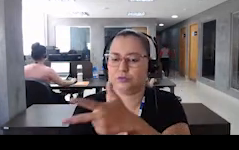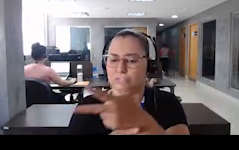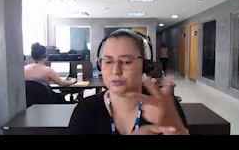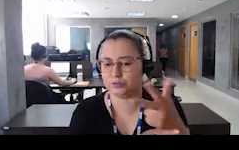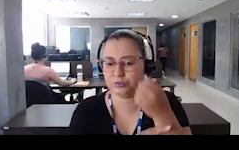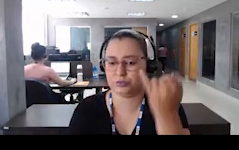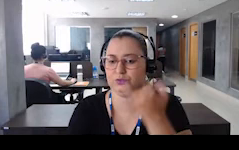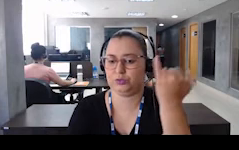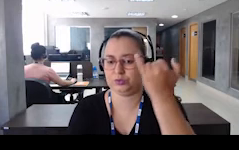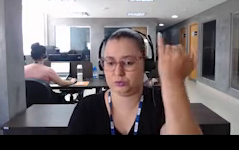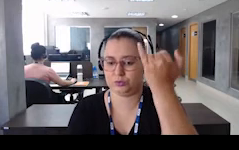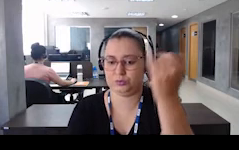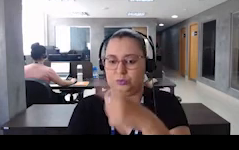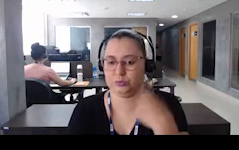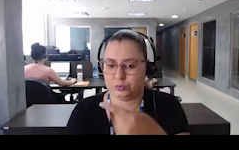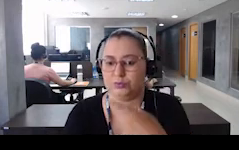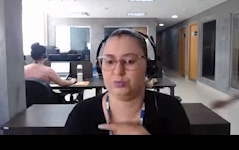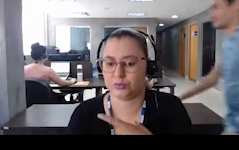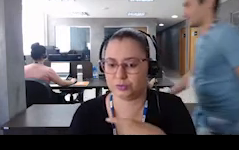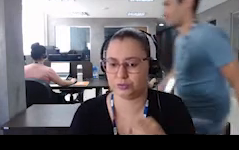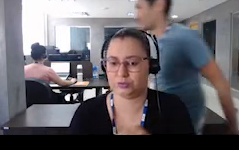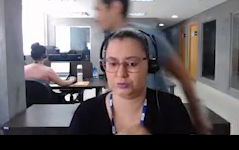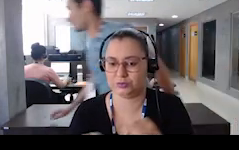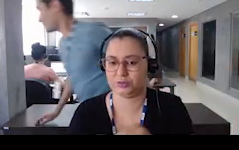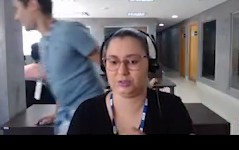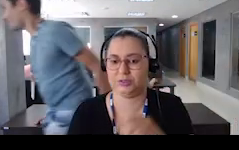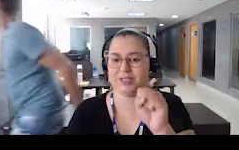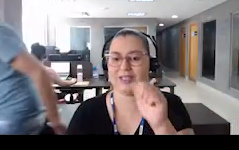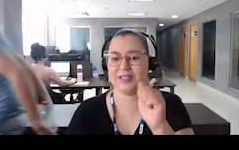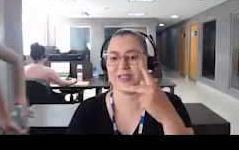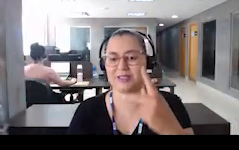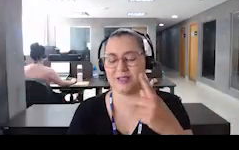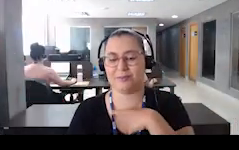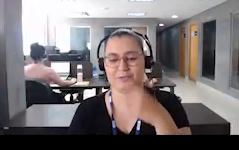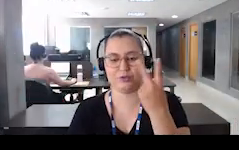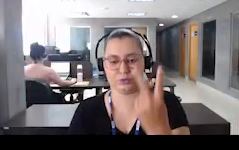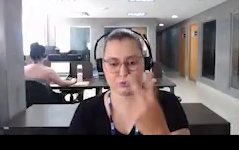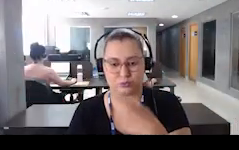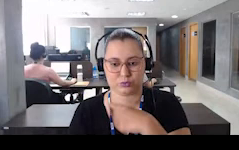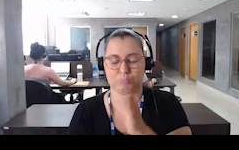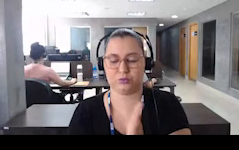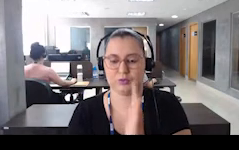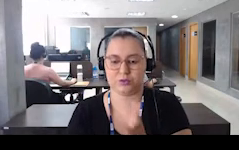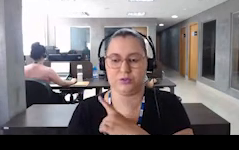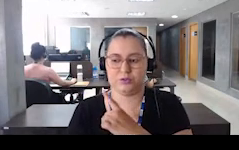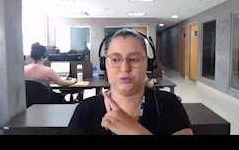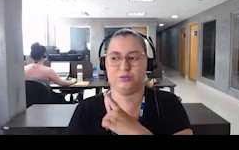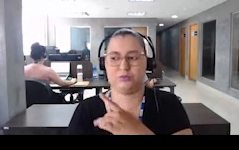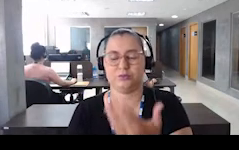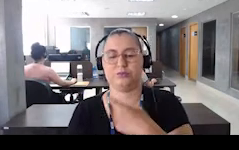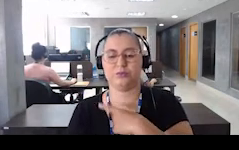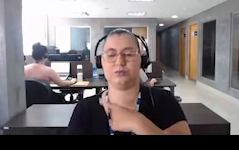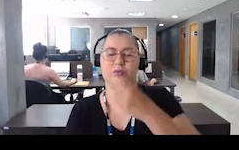assistam esse vídeo aí que vai ser muito importante para vocês fazerem a SAP 2, né? Para quem já está finalizando aí a SAP 1,